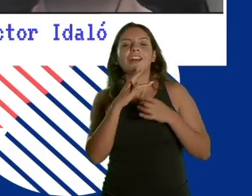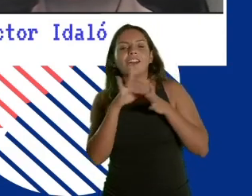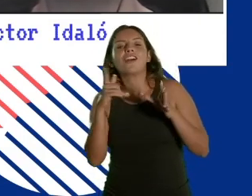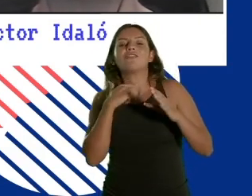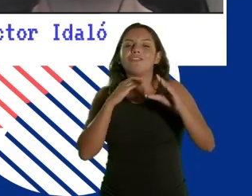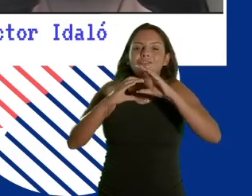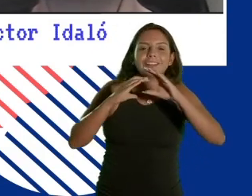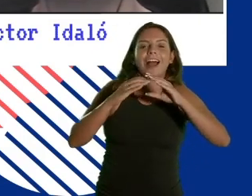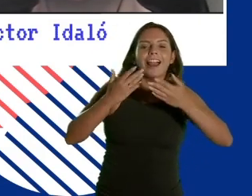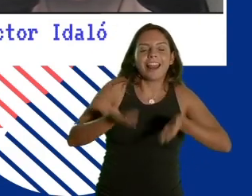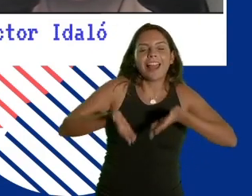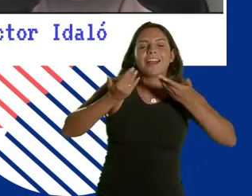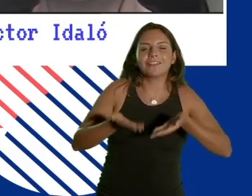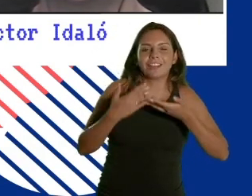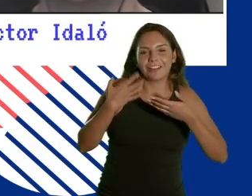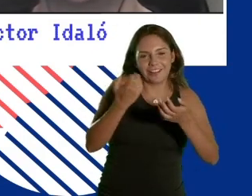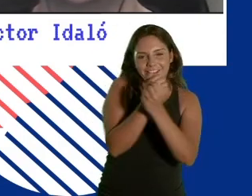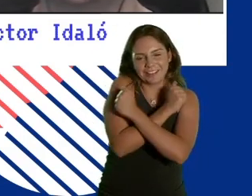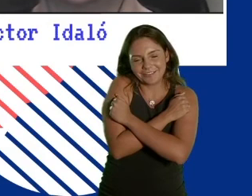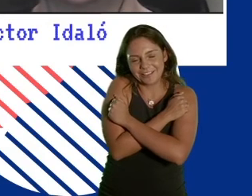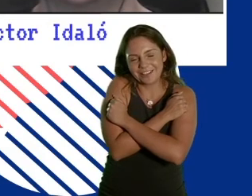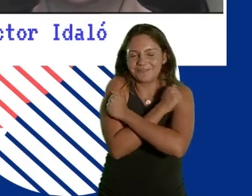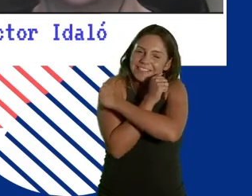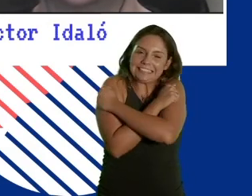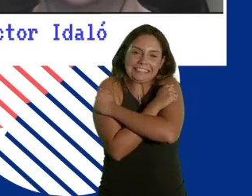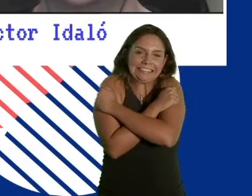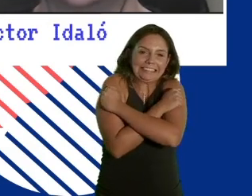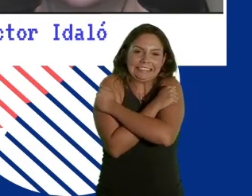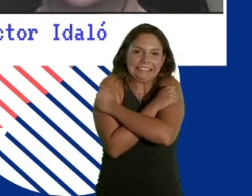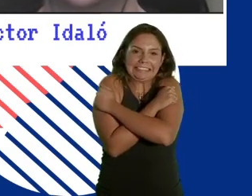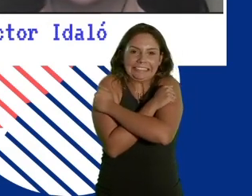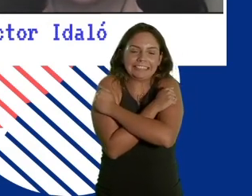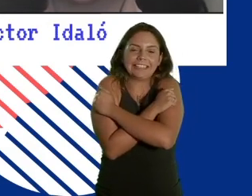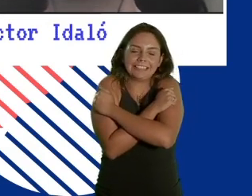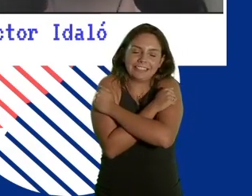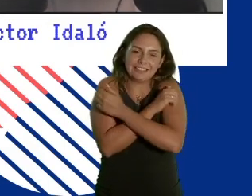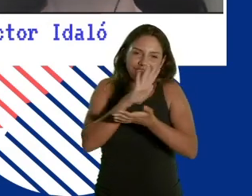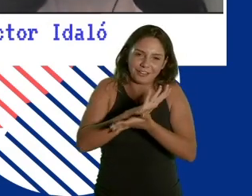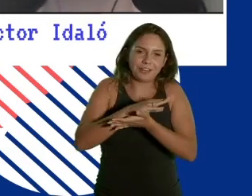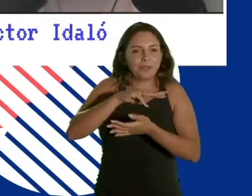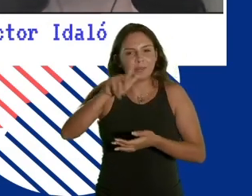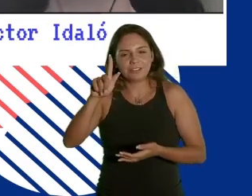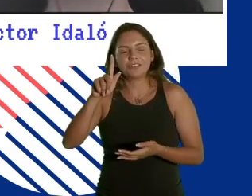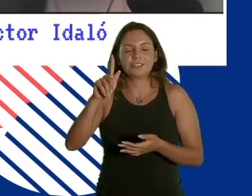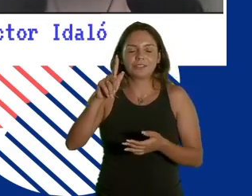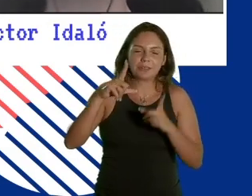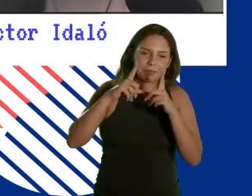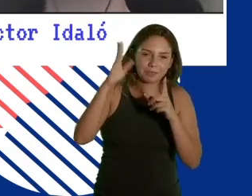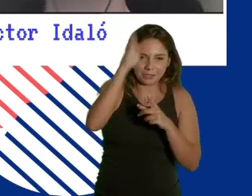vontade. Eu quero abraçar apertado, outra vez, Araxá, Minas Gerais,